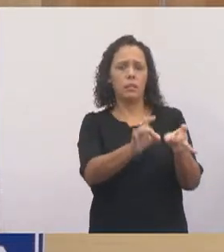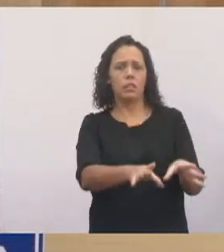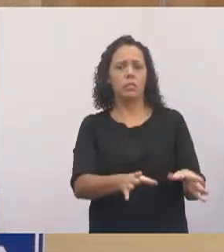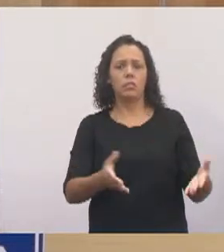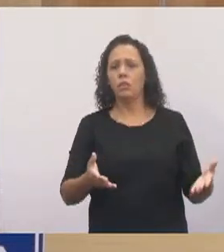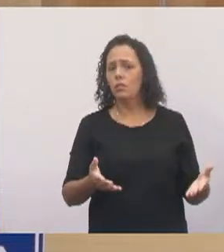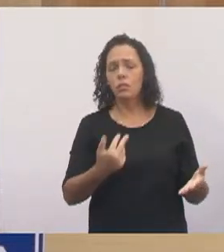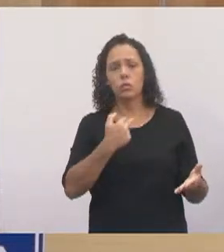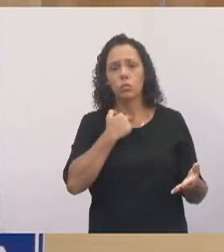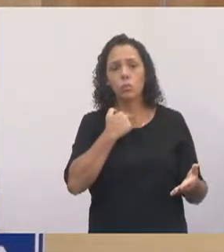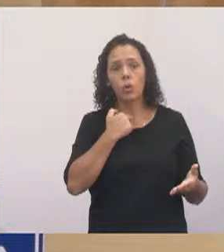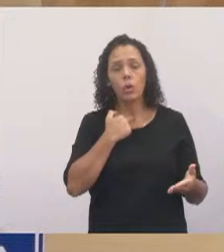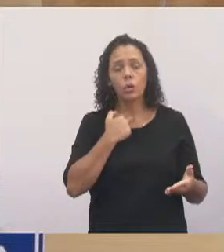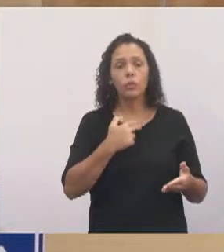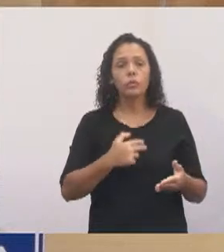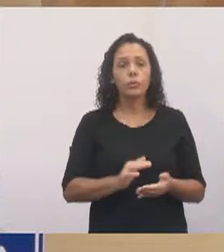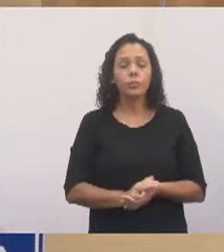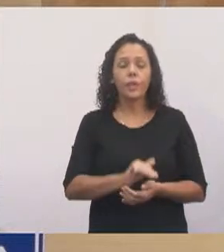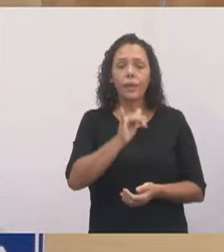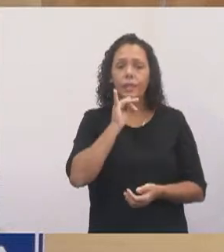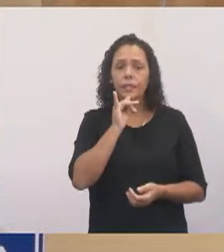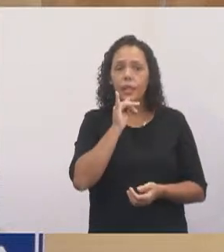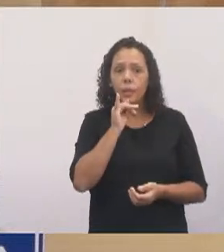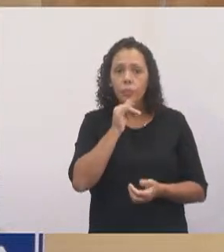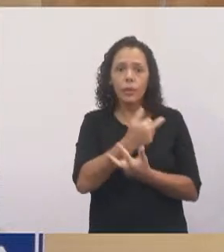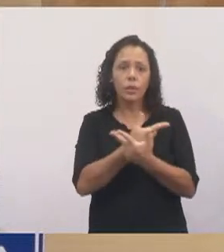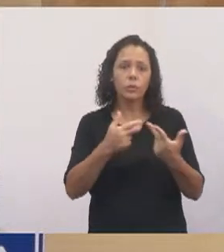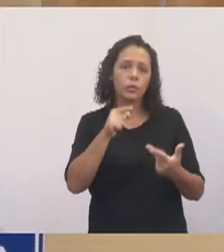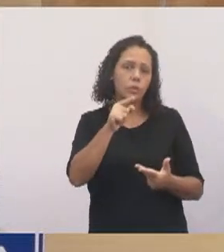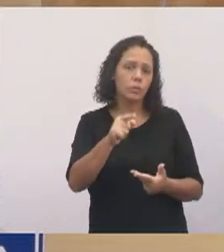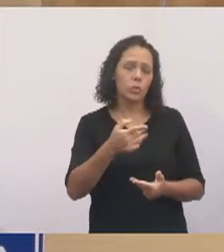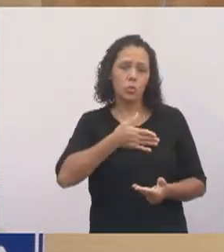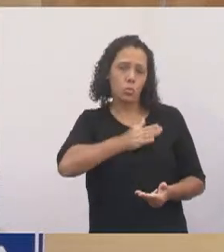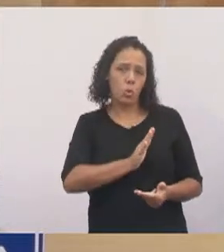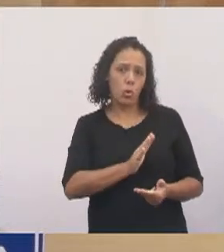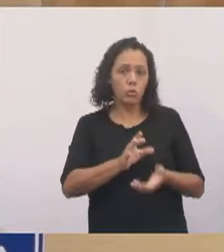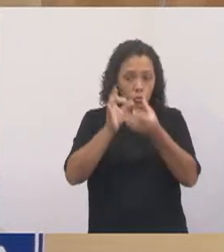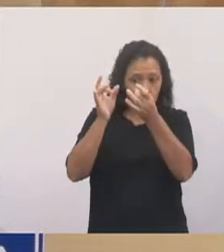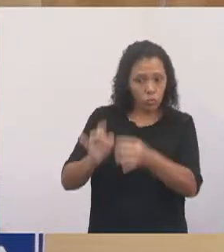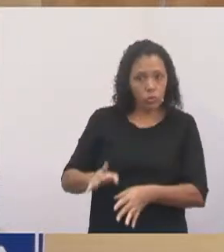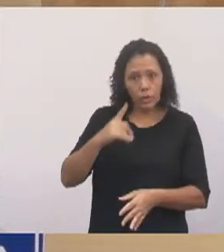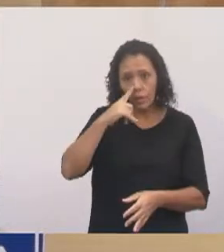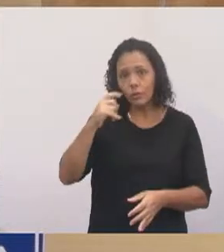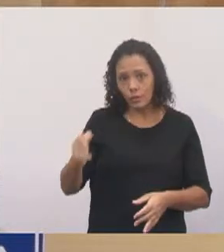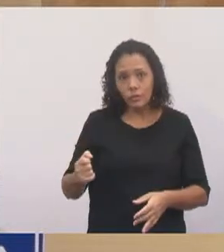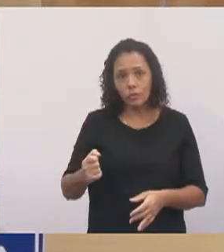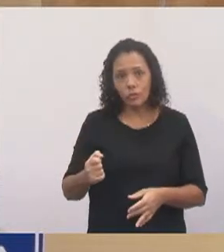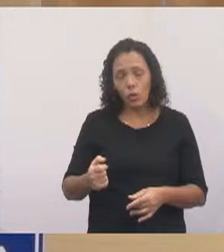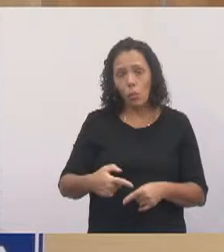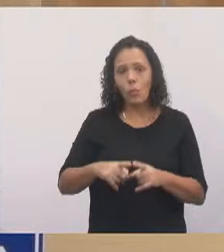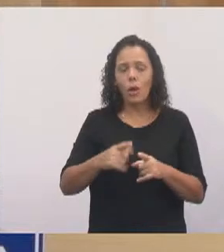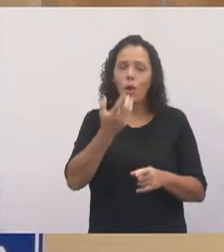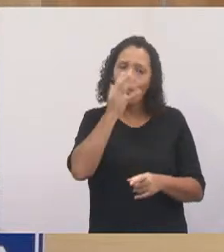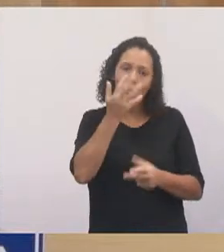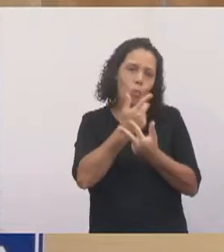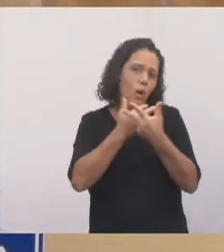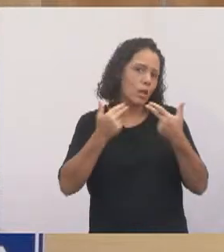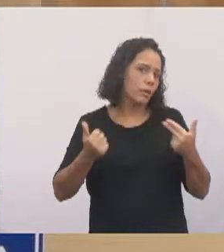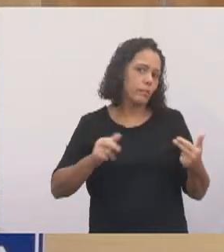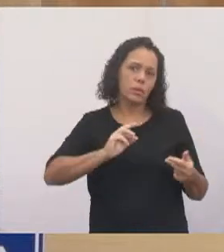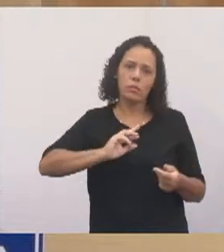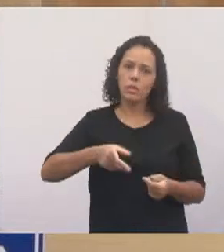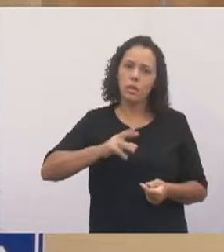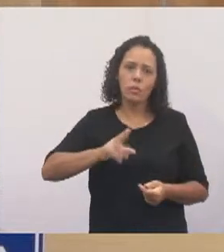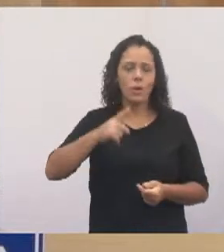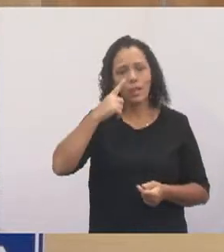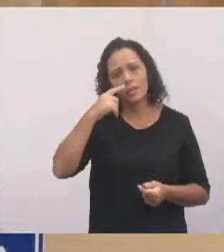O que você não gosta, que não presta, você joga na lata do lixo. E animal não é lixo. Então,